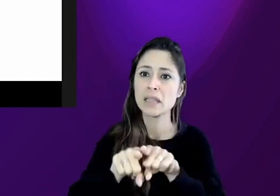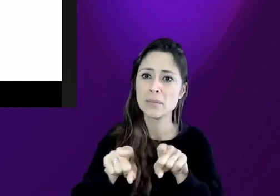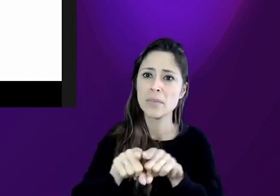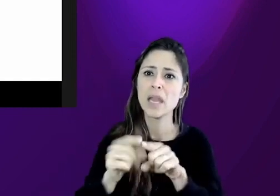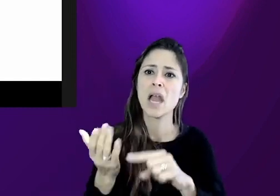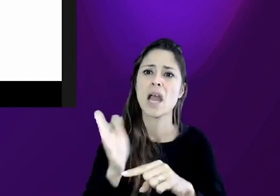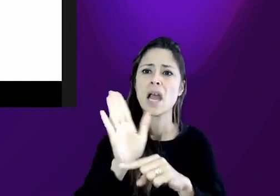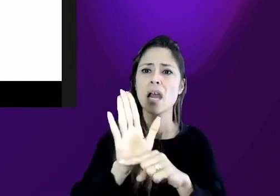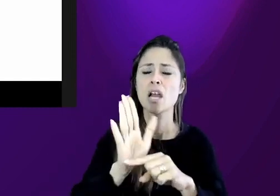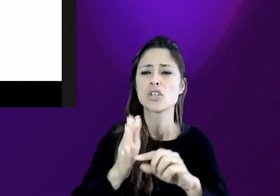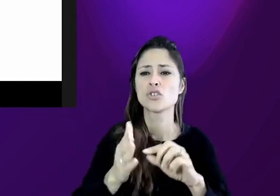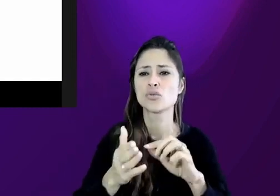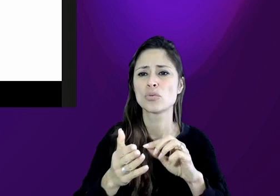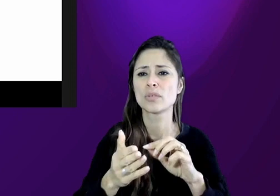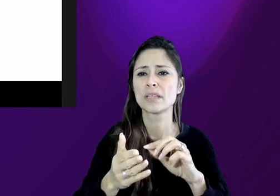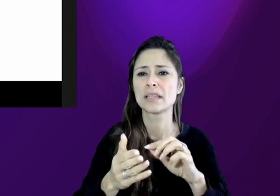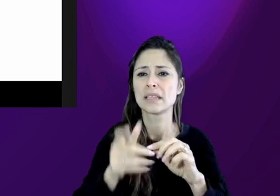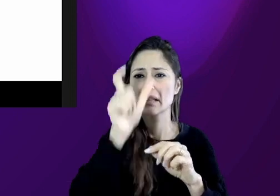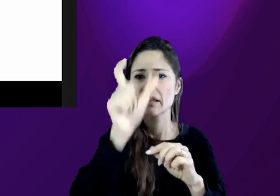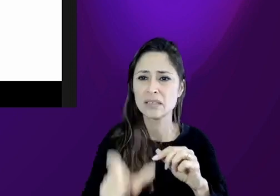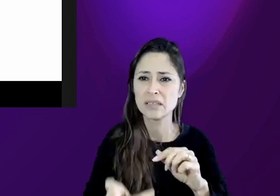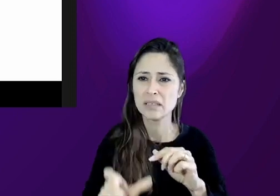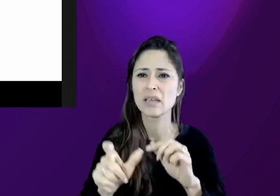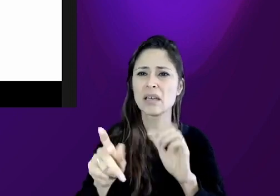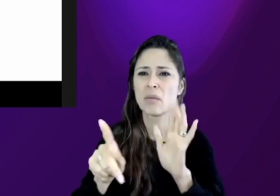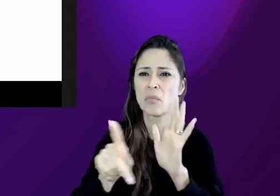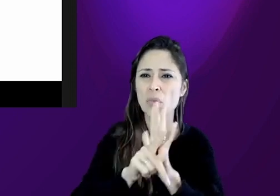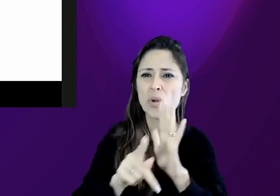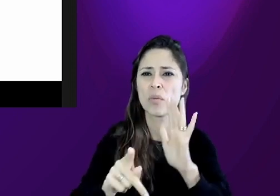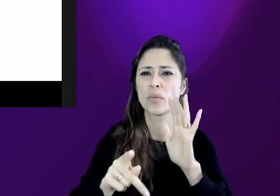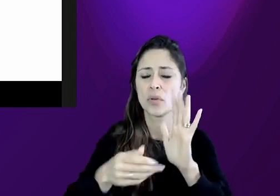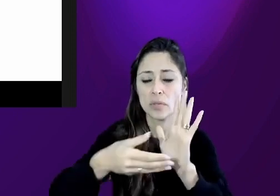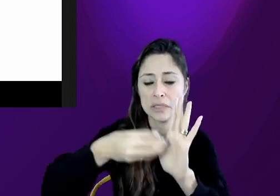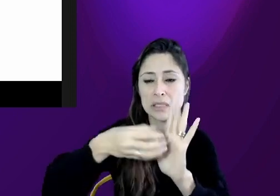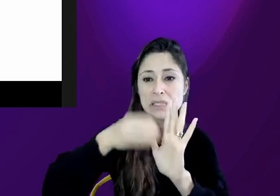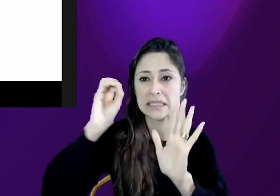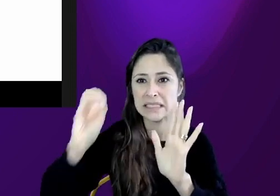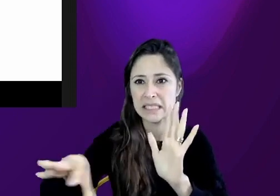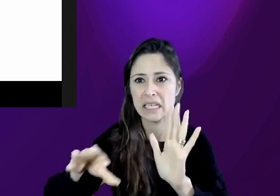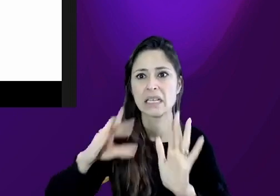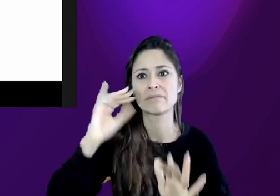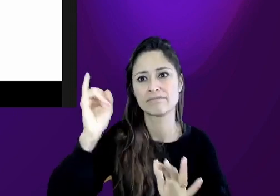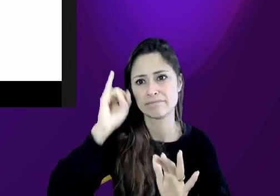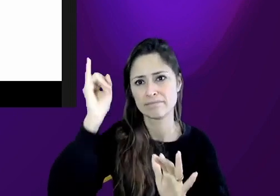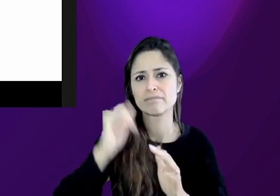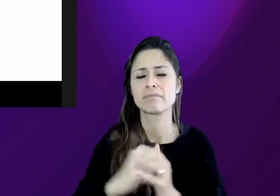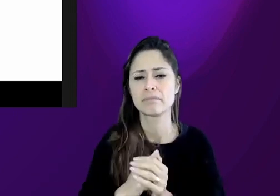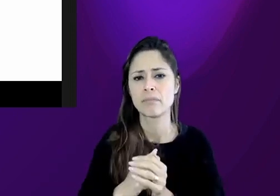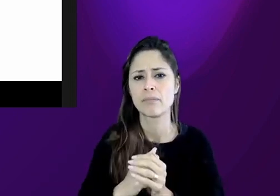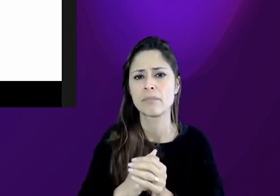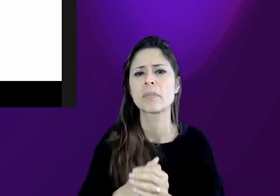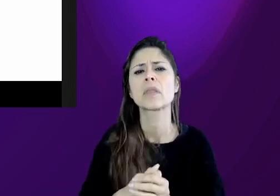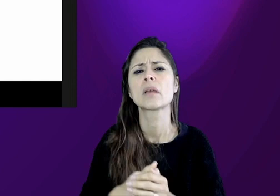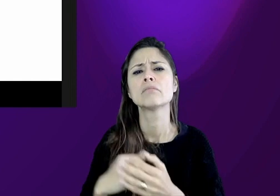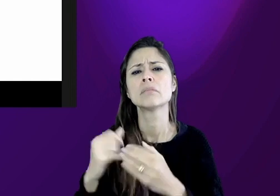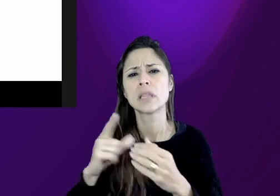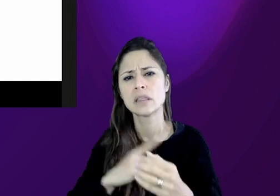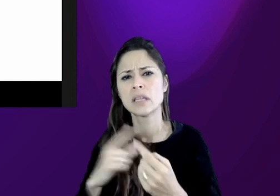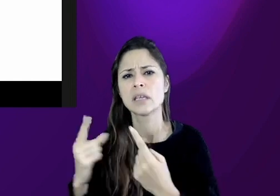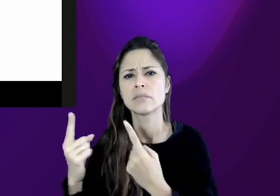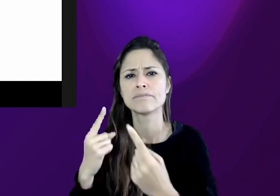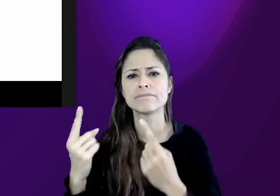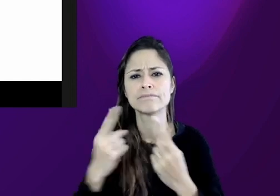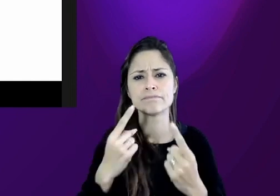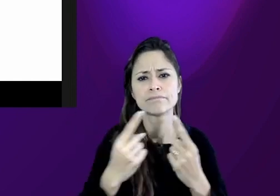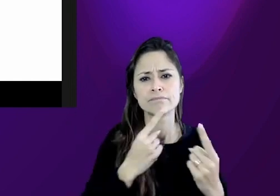cirúrgica do espécimen retirado. Tem se discutido bastante ainda,